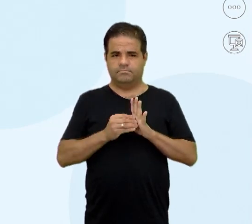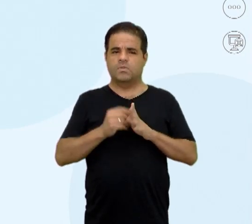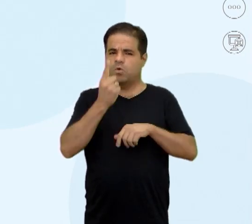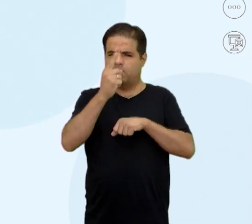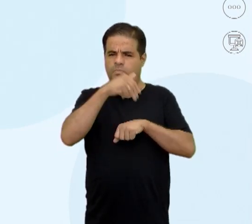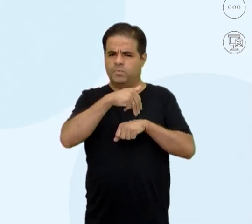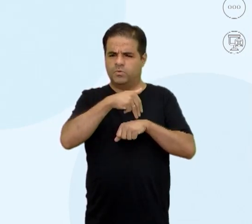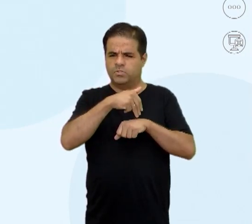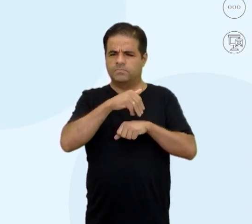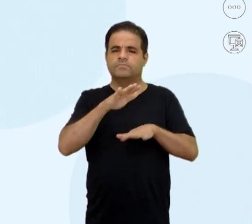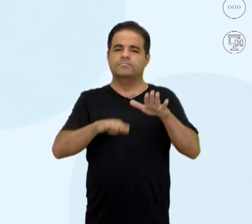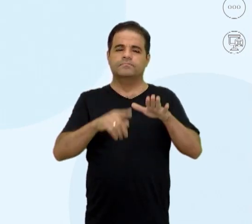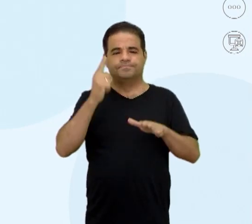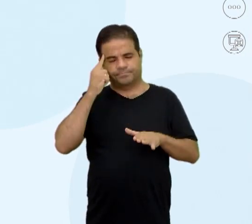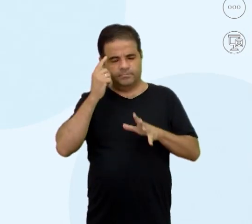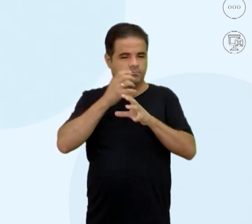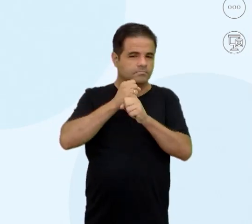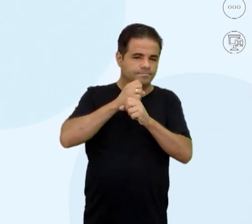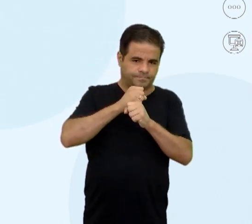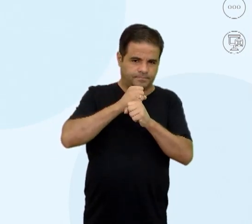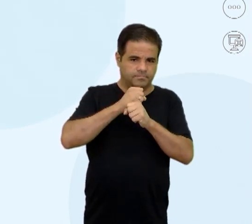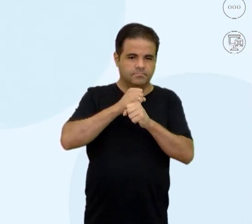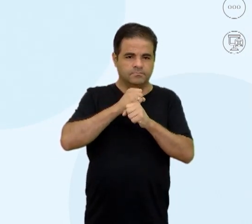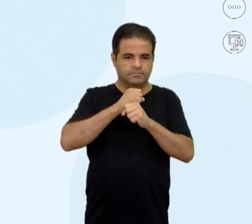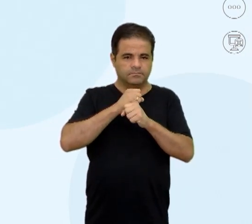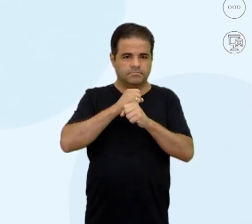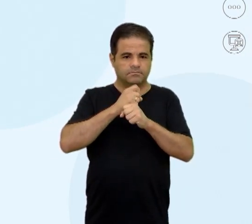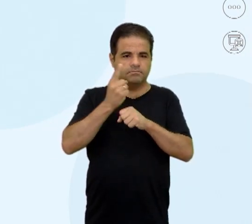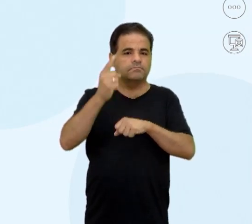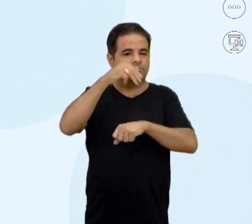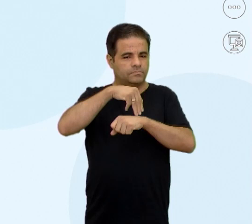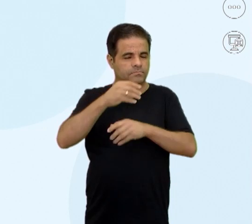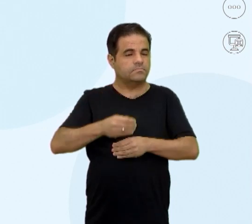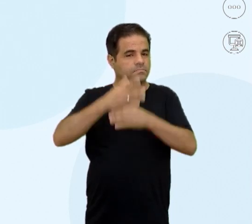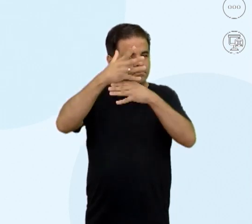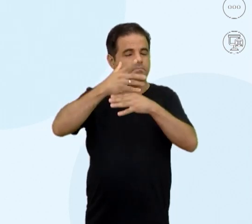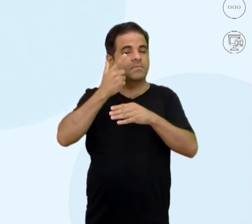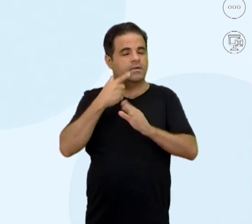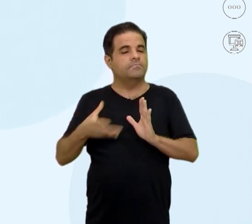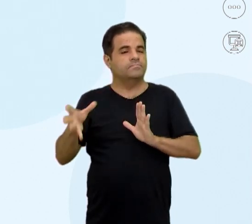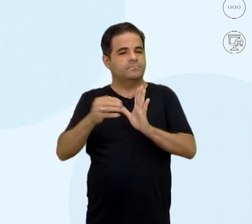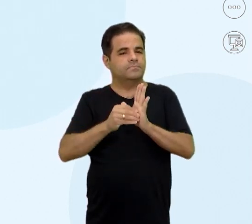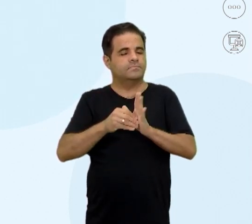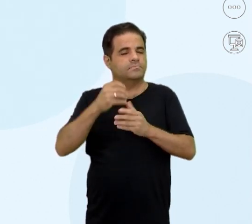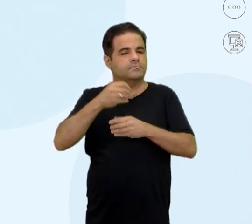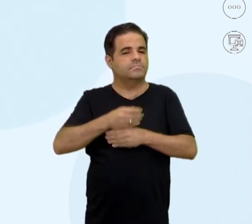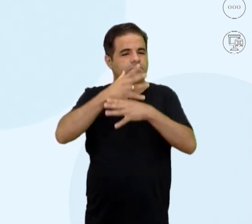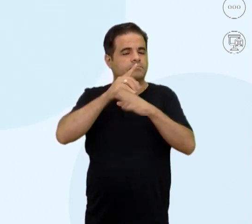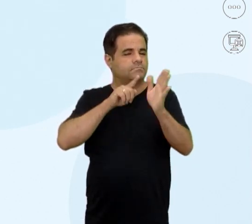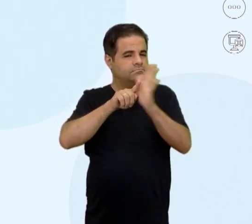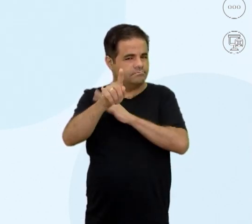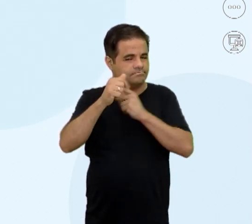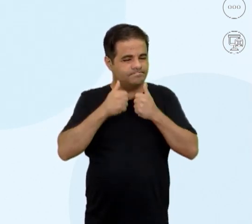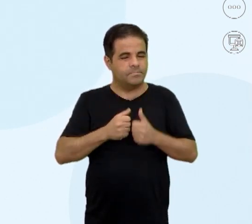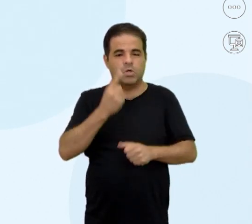um minutinho, porque às vezes você tem que fazer um calculinho, né? Sim. E daqui um pouco a gente sobe aí para vocês marcarem na enquete pelo